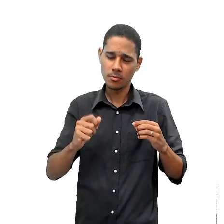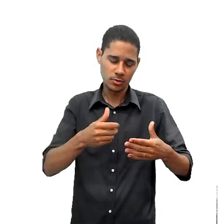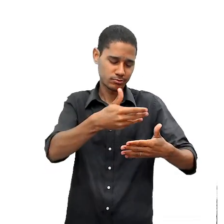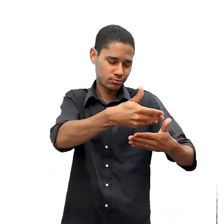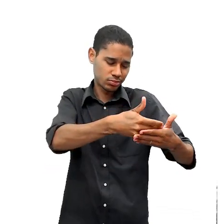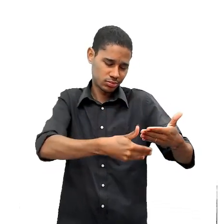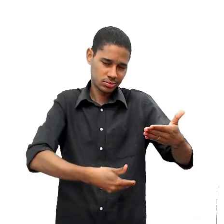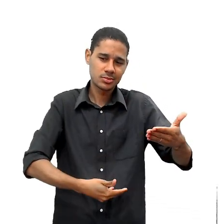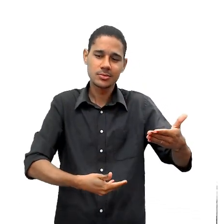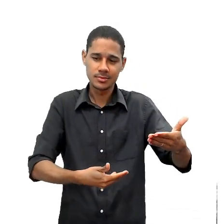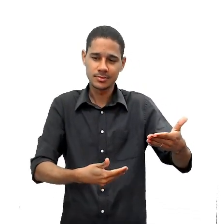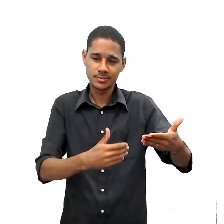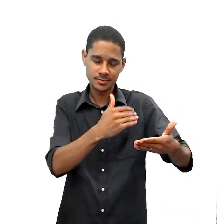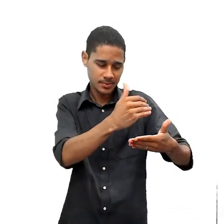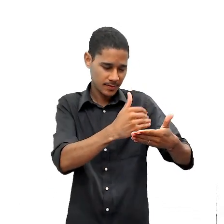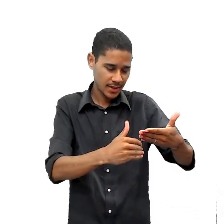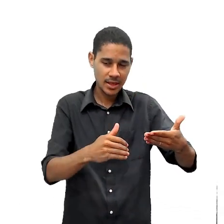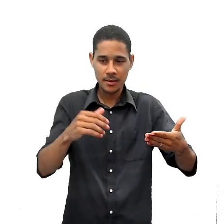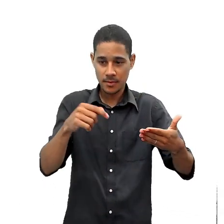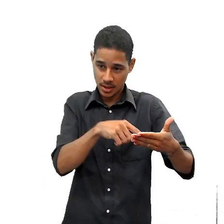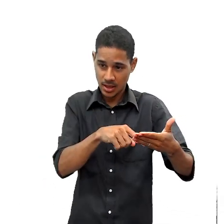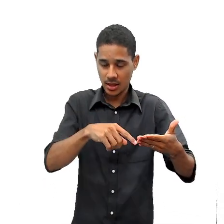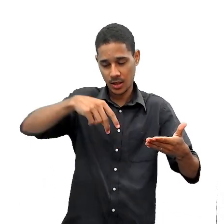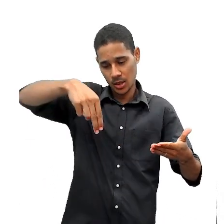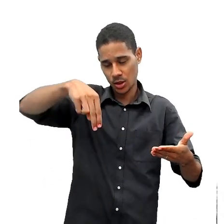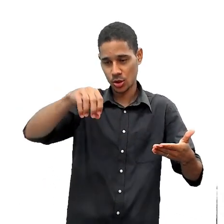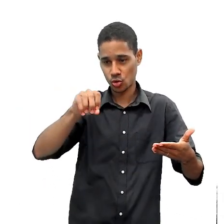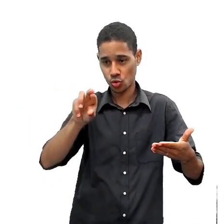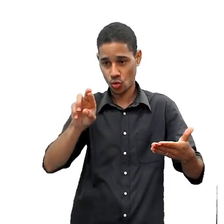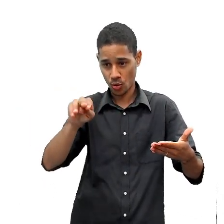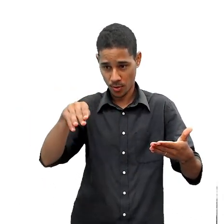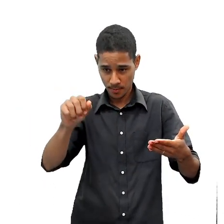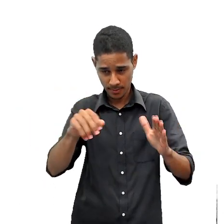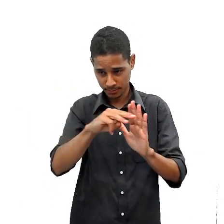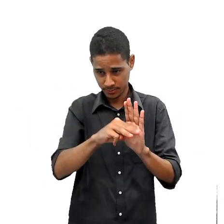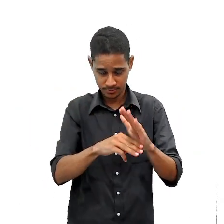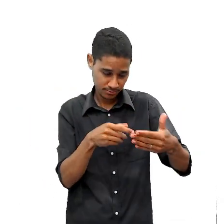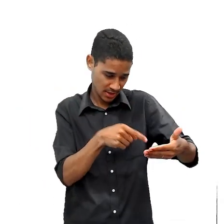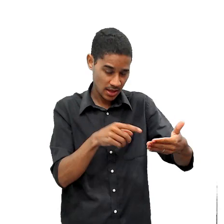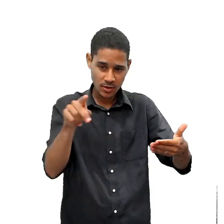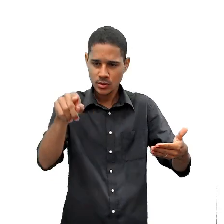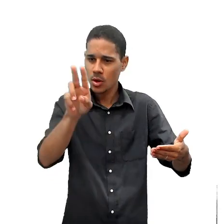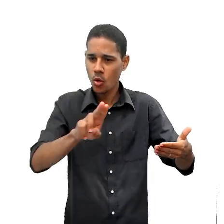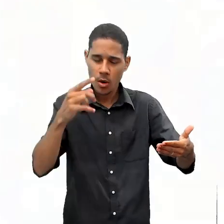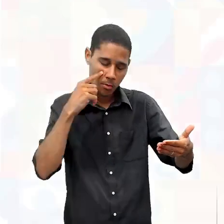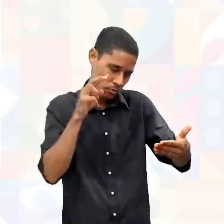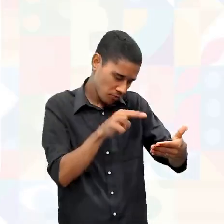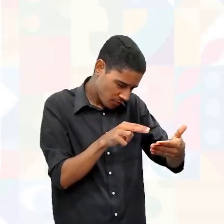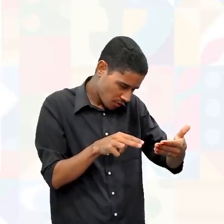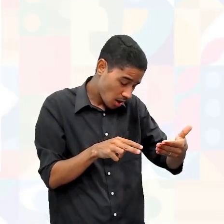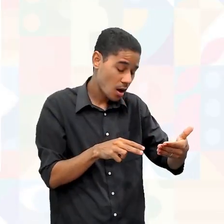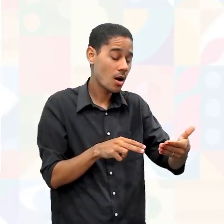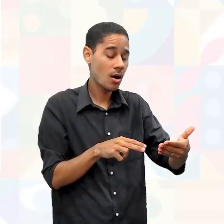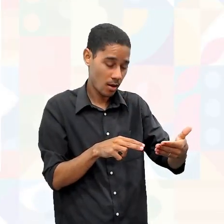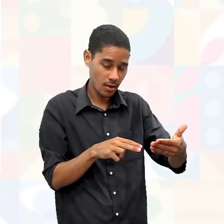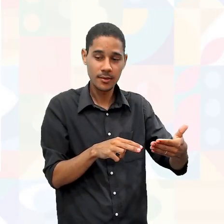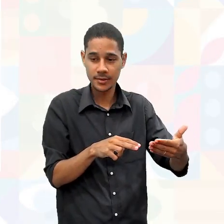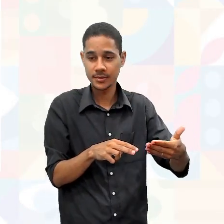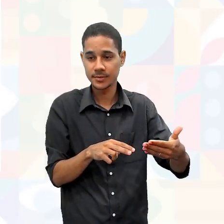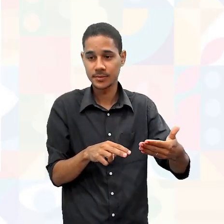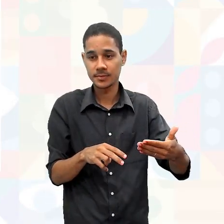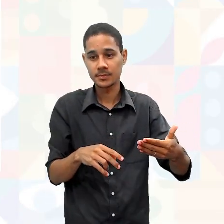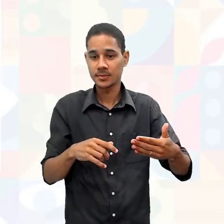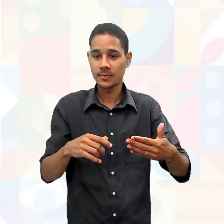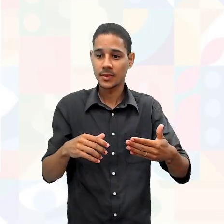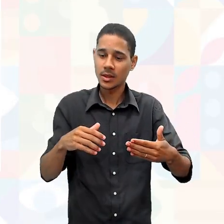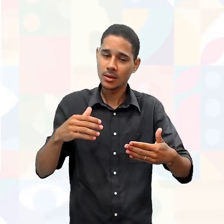mão a norma, tá certo? E você faz uma consulta, né? Porque comumente você vai ter uma